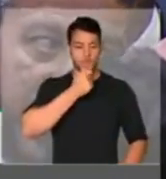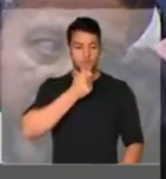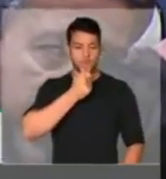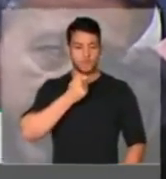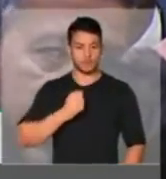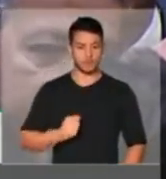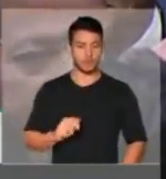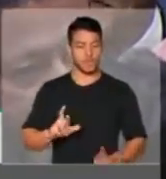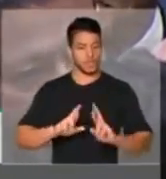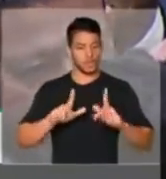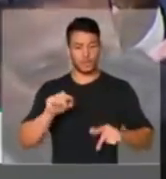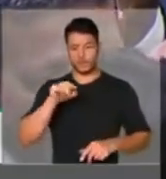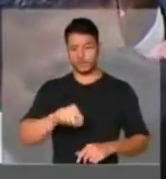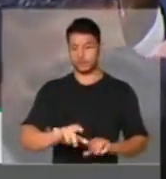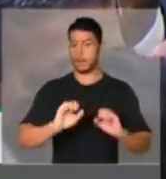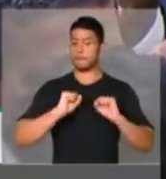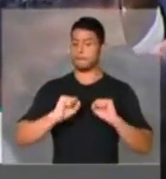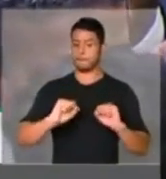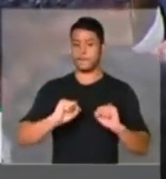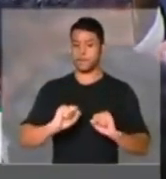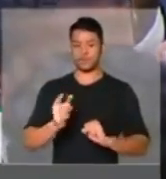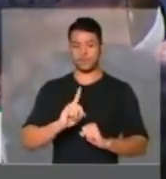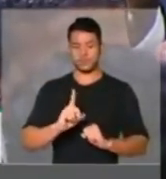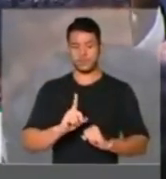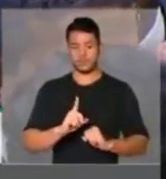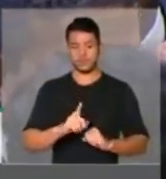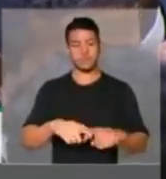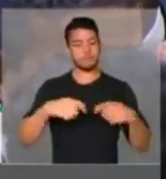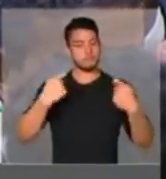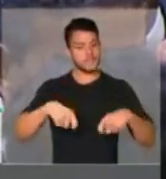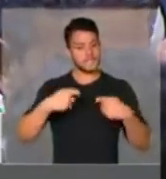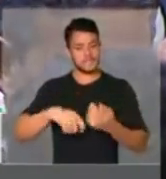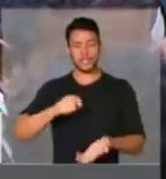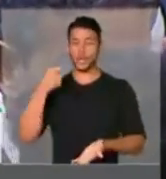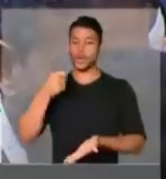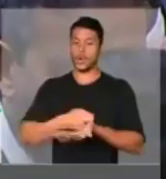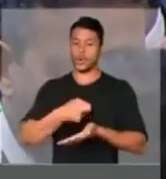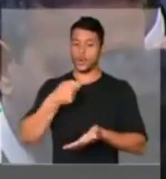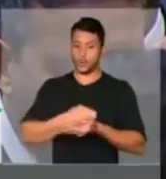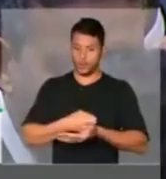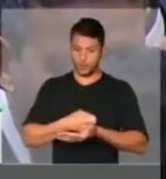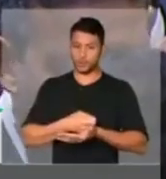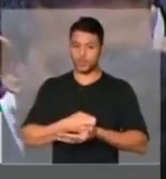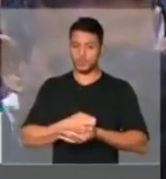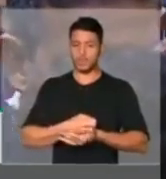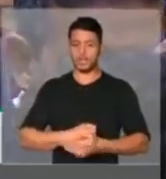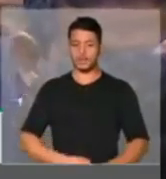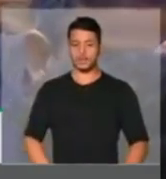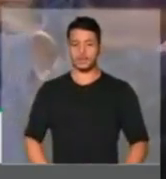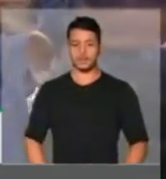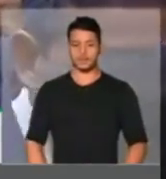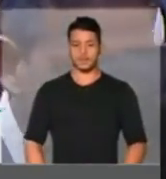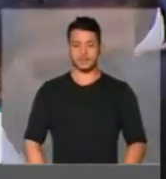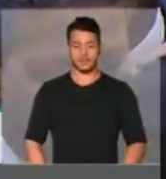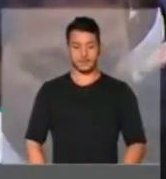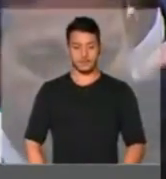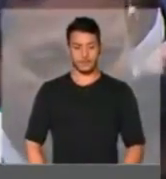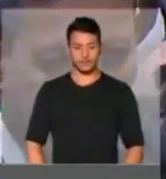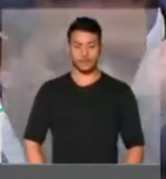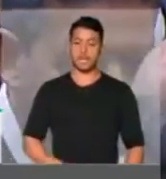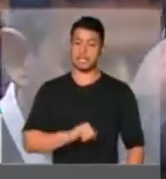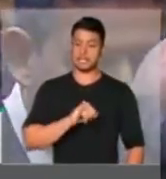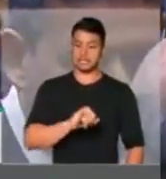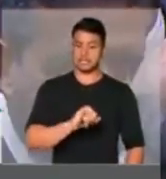tenha faculdade de caçar ou não a palavra, mas expressamente o regimento interno dessa casa determina que